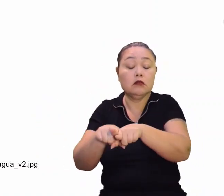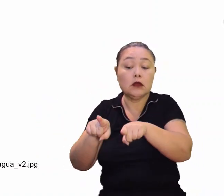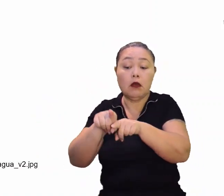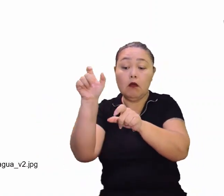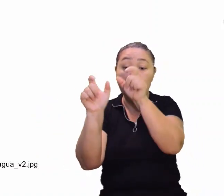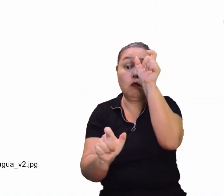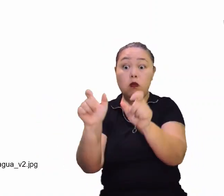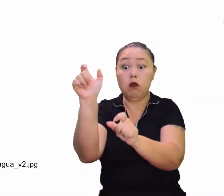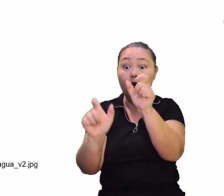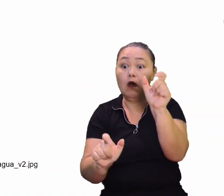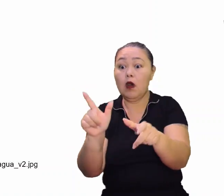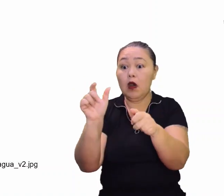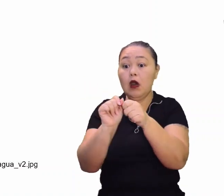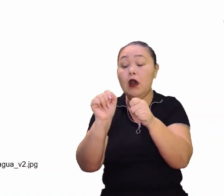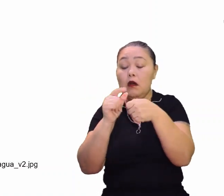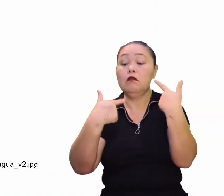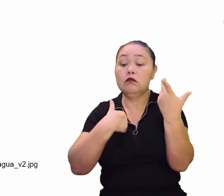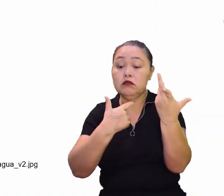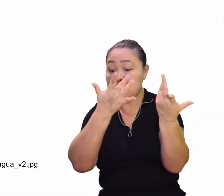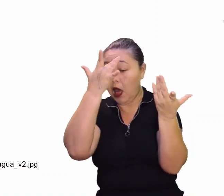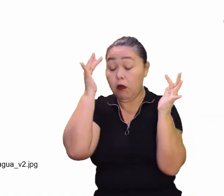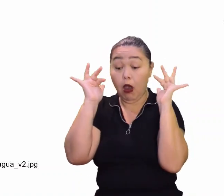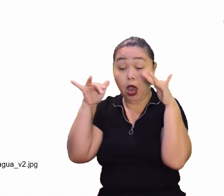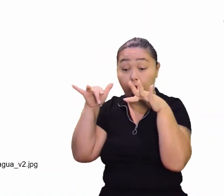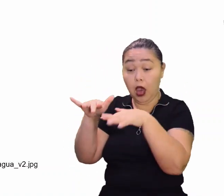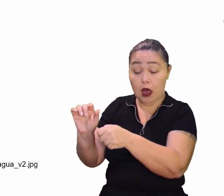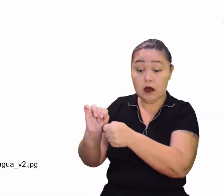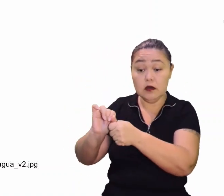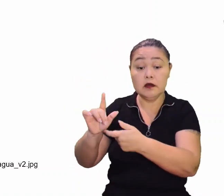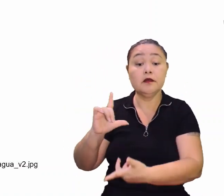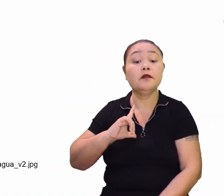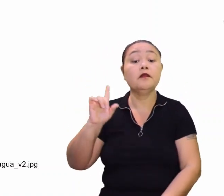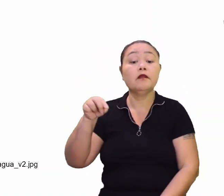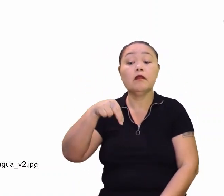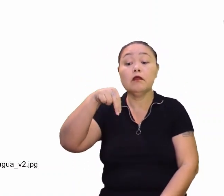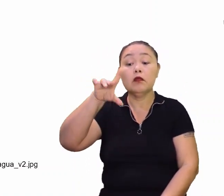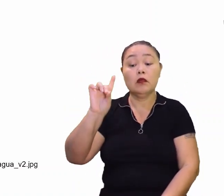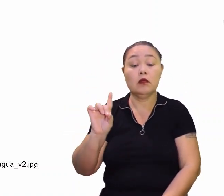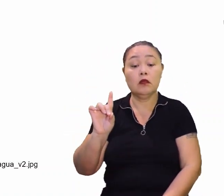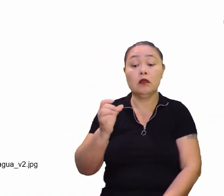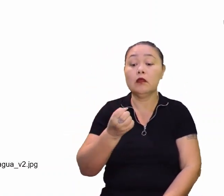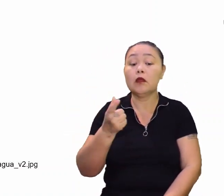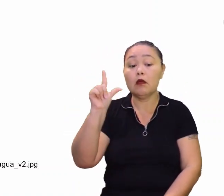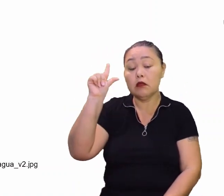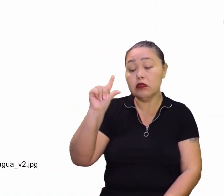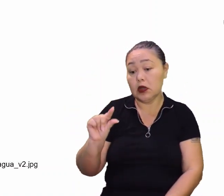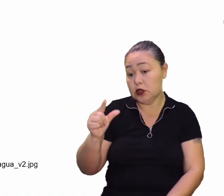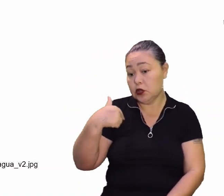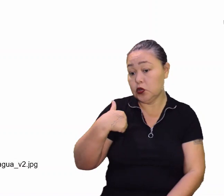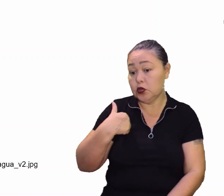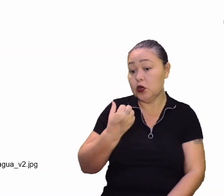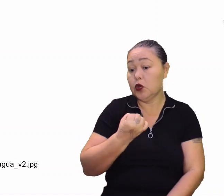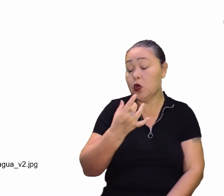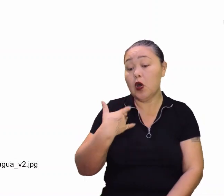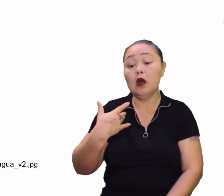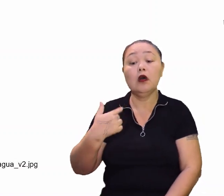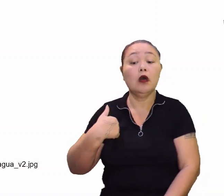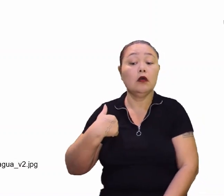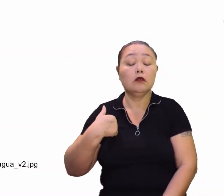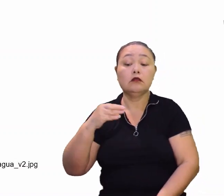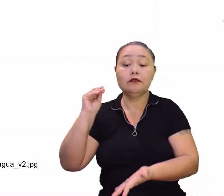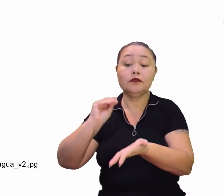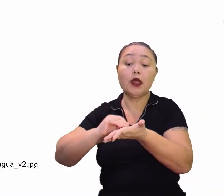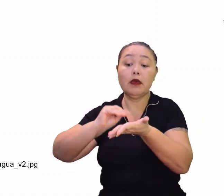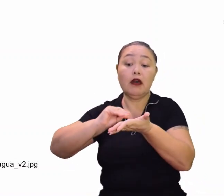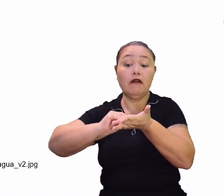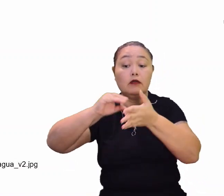populacionalmente falando. Exato. Então, Nordeste, qual que é o fator responsável pela baixa quantidade? Seca causada